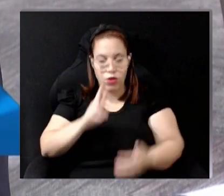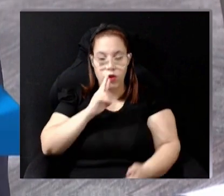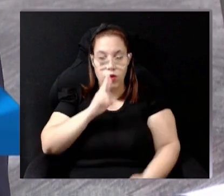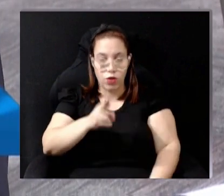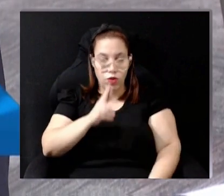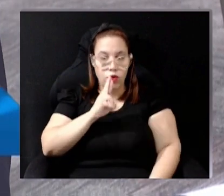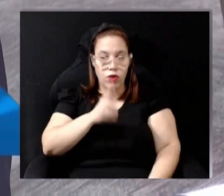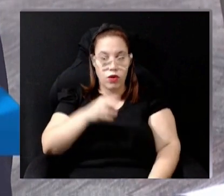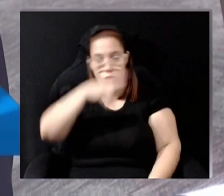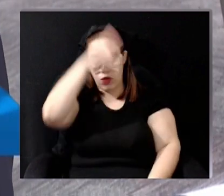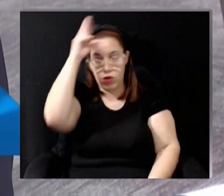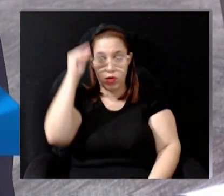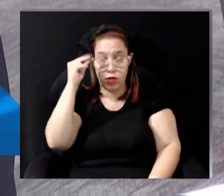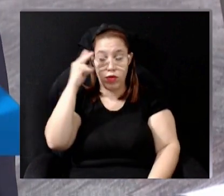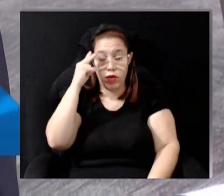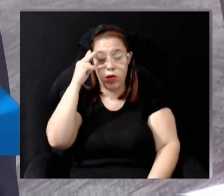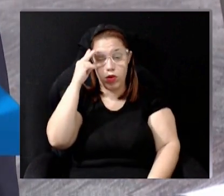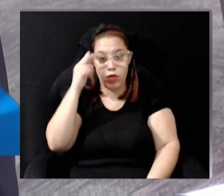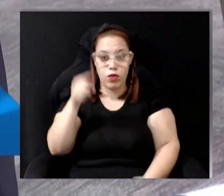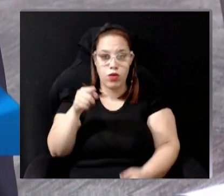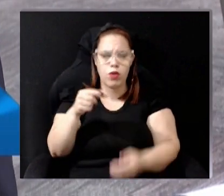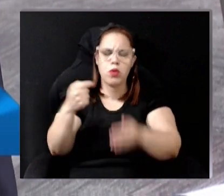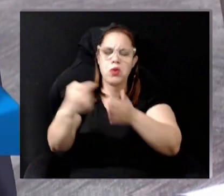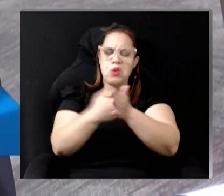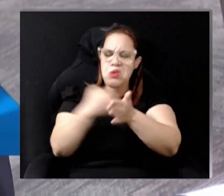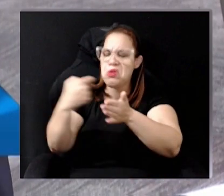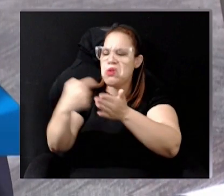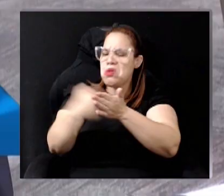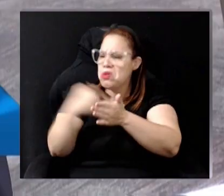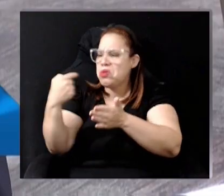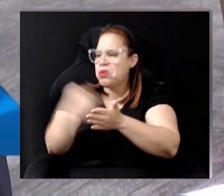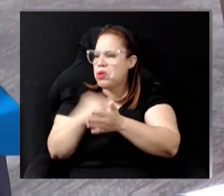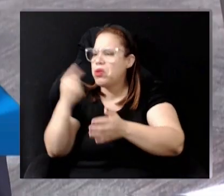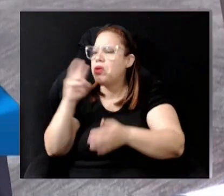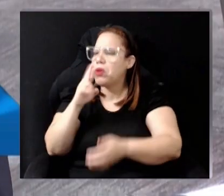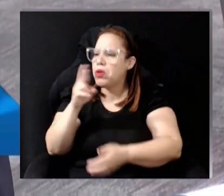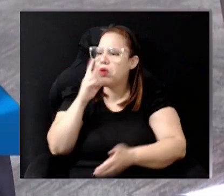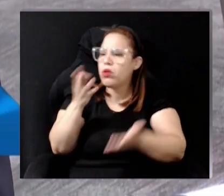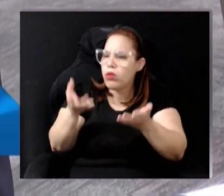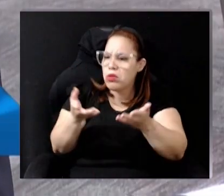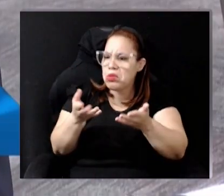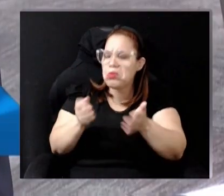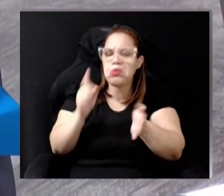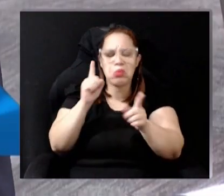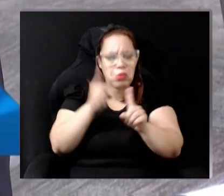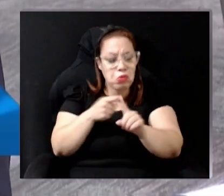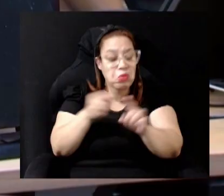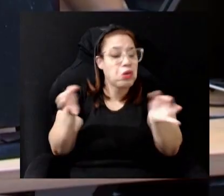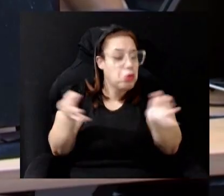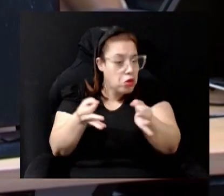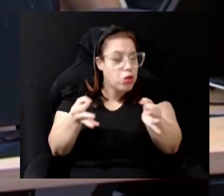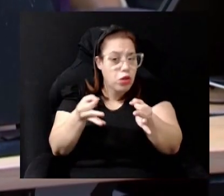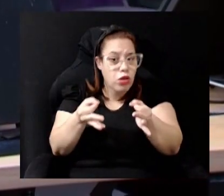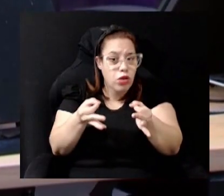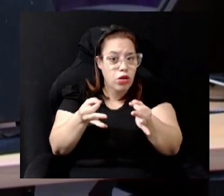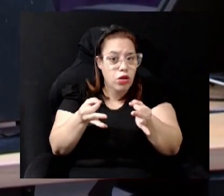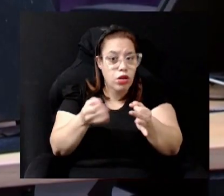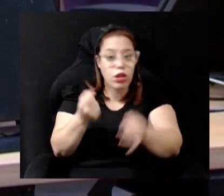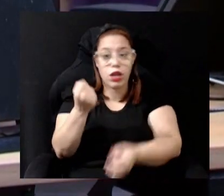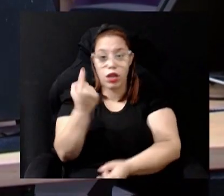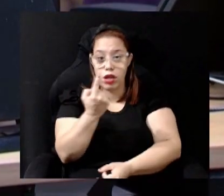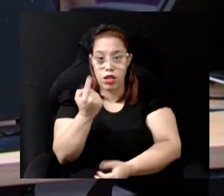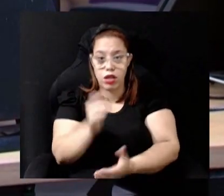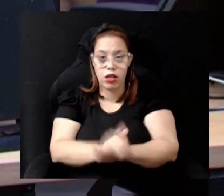deu. Eles nos questionaram algumas respostas de forma muito objetiva, muito simples. Esta foi uma delas. Ainda segundo